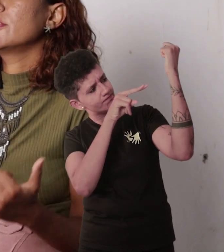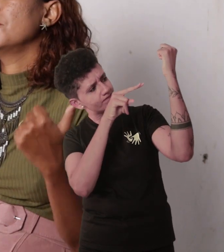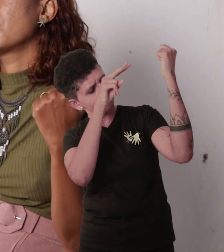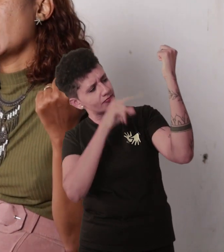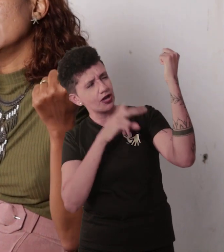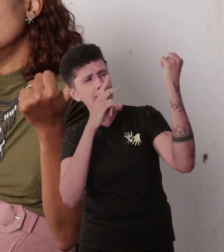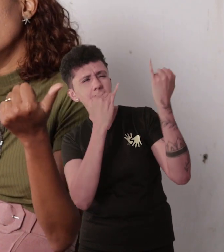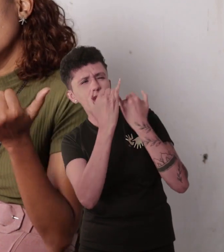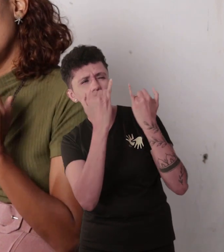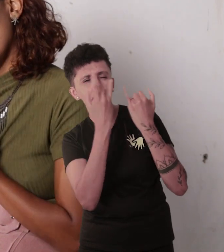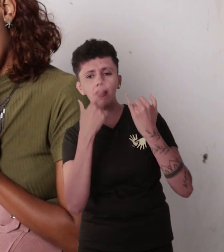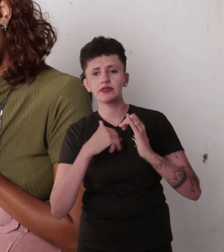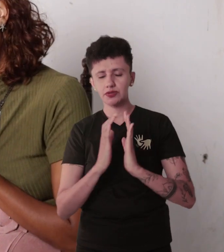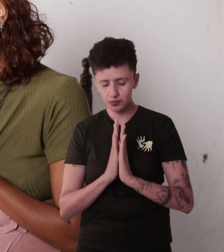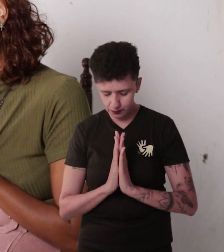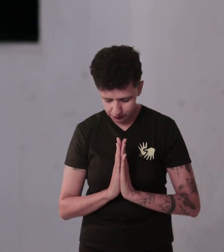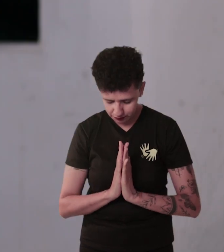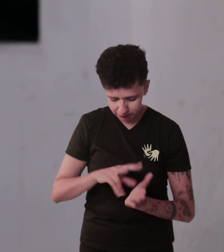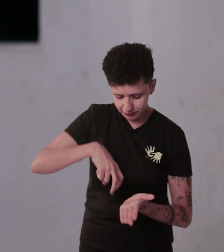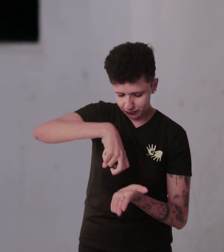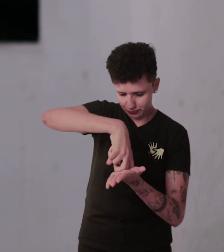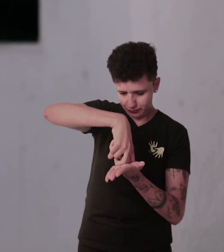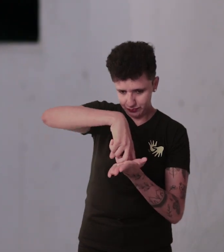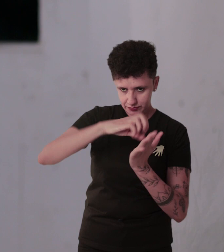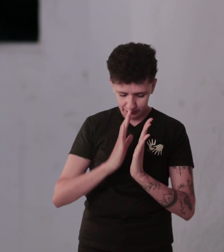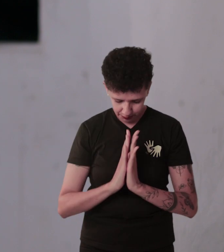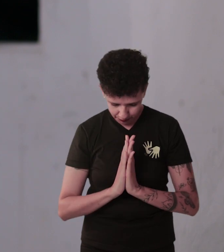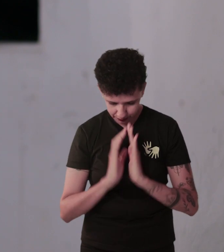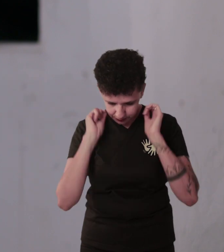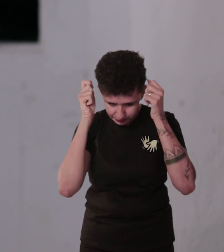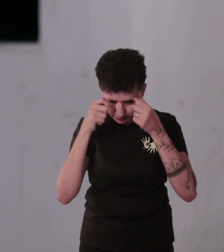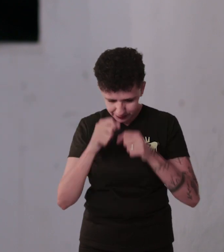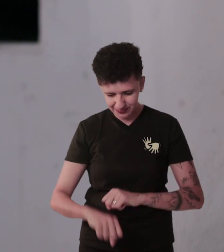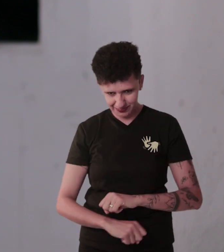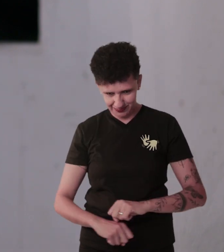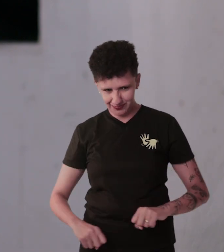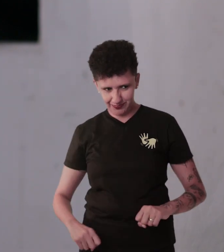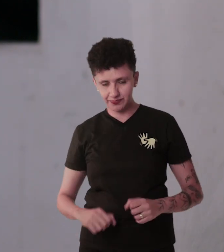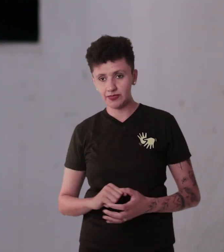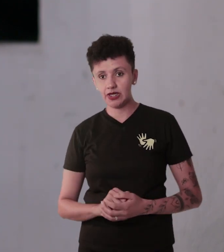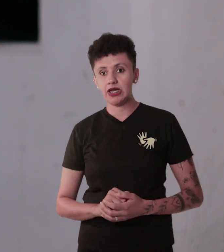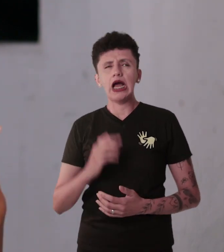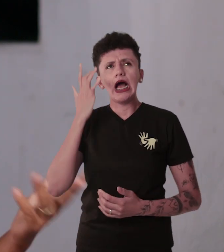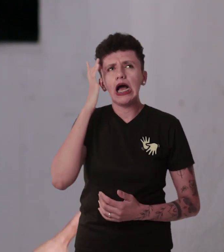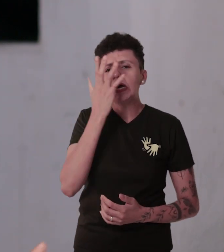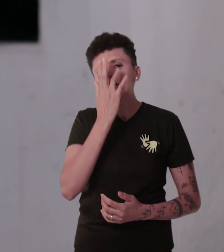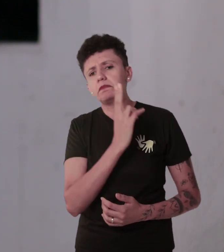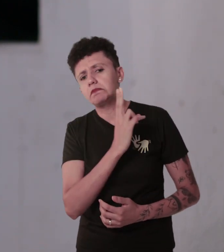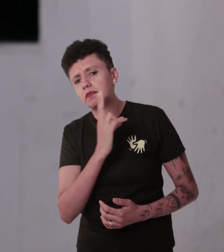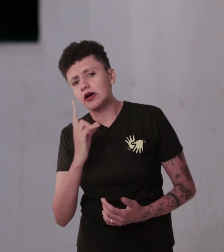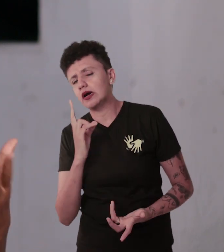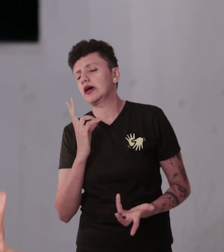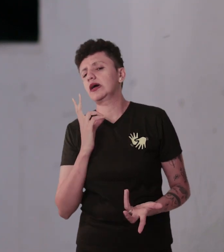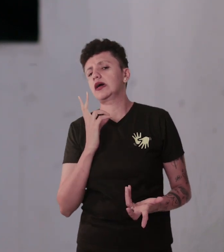uma espécie de frade que, ora, um religioso que passava por aqui, talvez um frade ou um